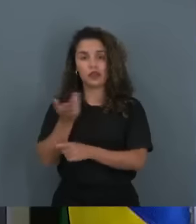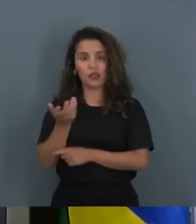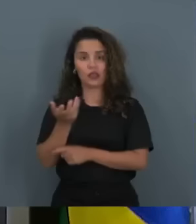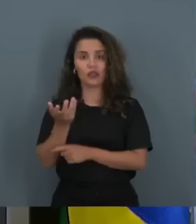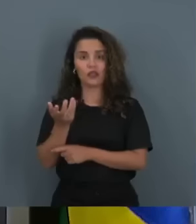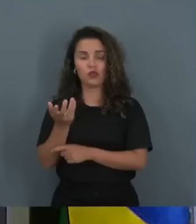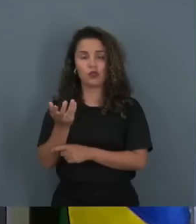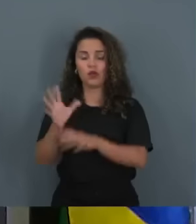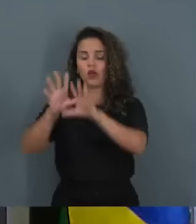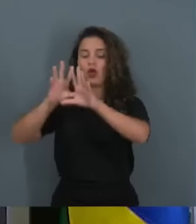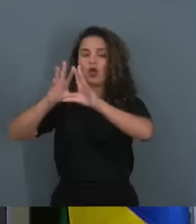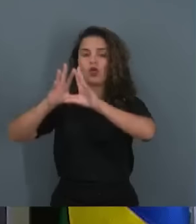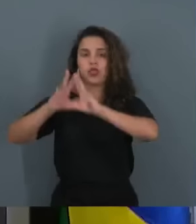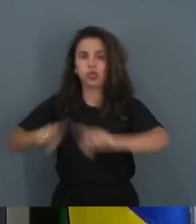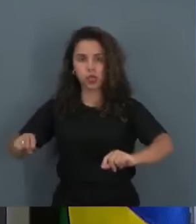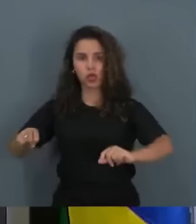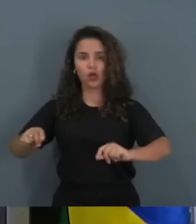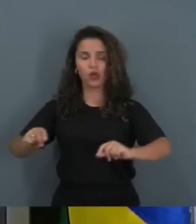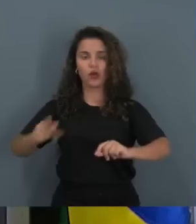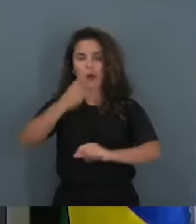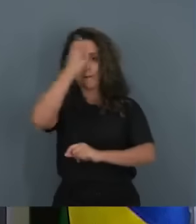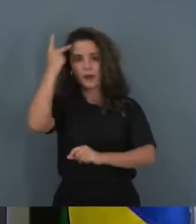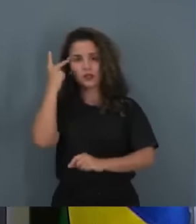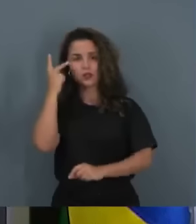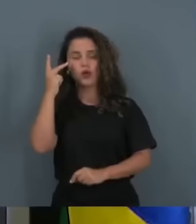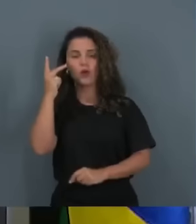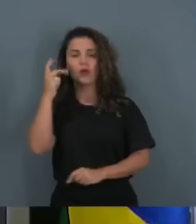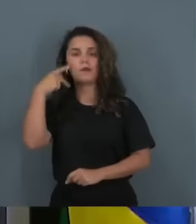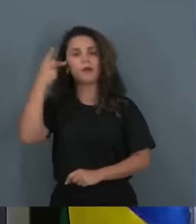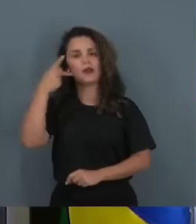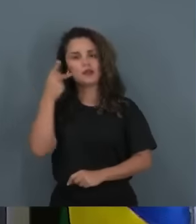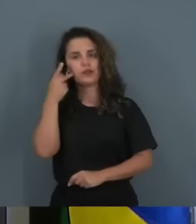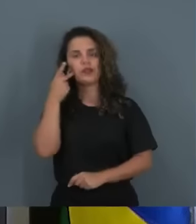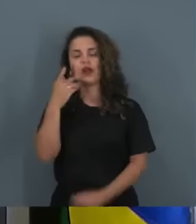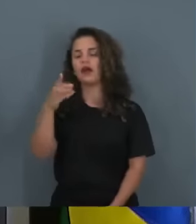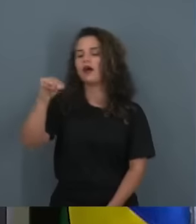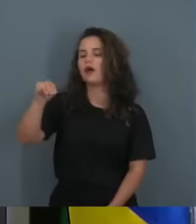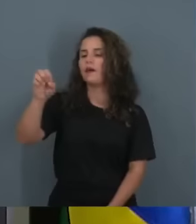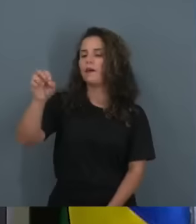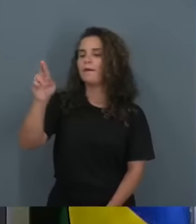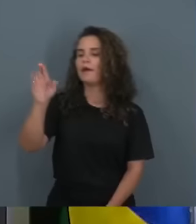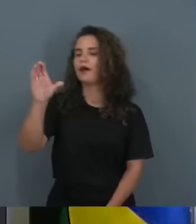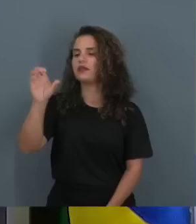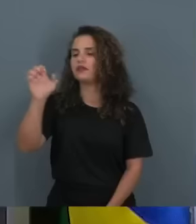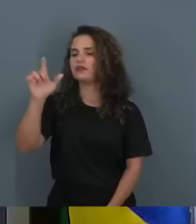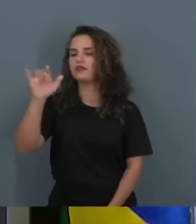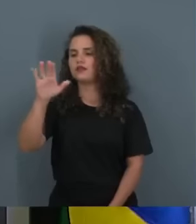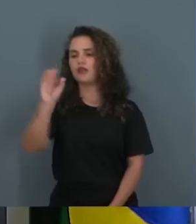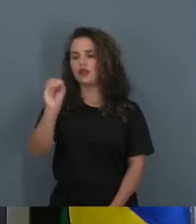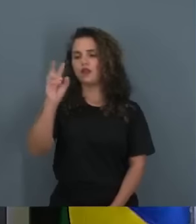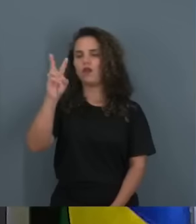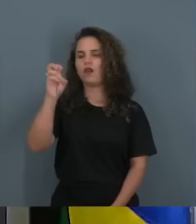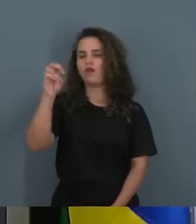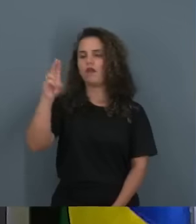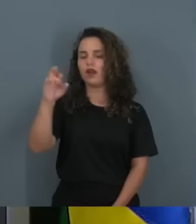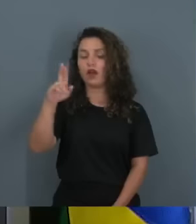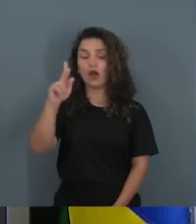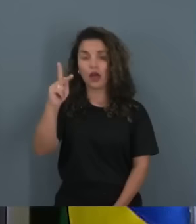um parlamentar chamado Marcel Van Hatten, do Rio Grande do Sul, que nunca